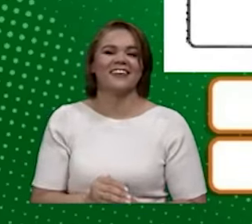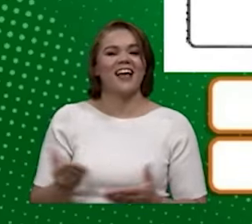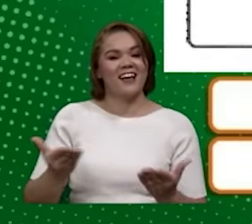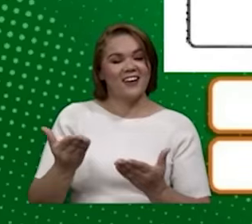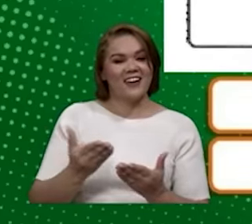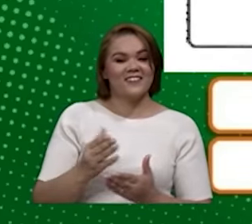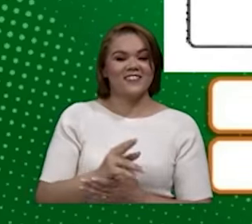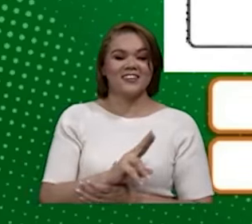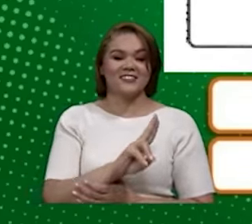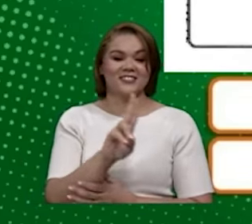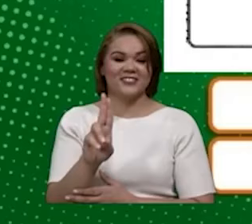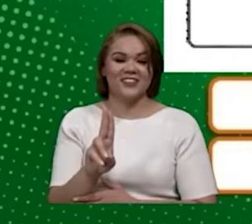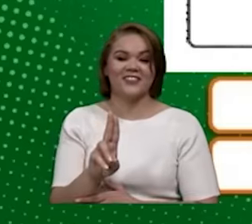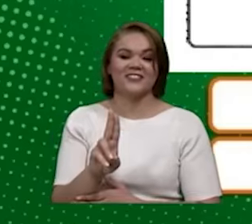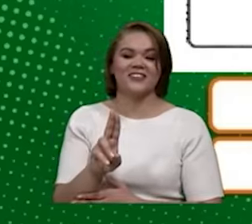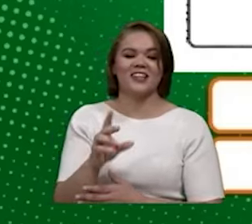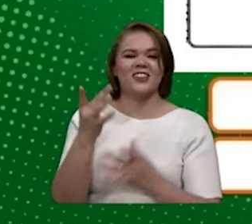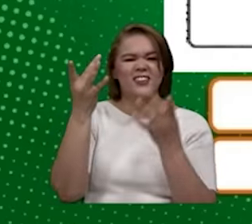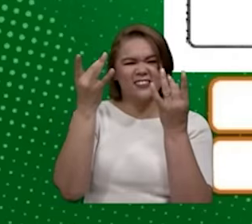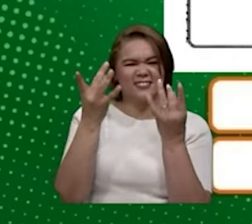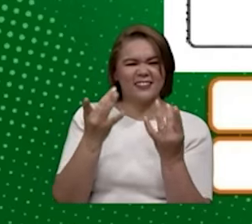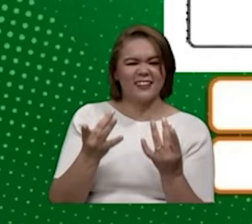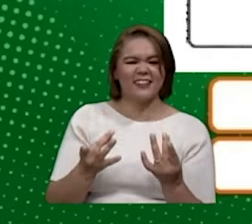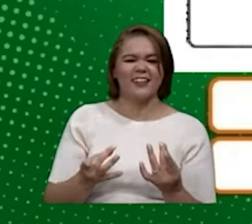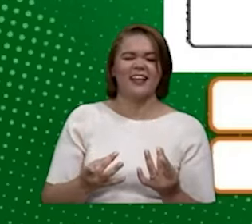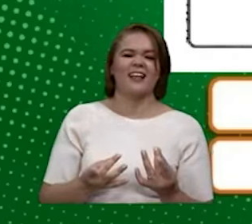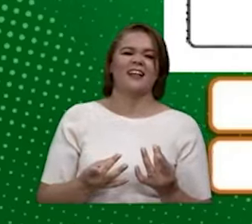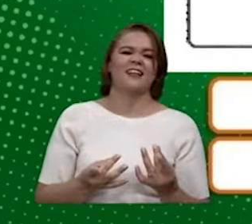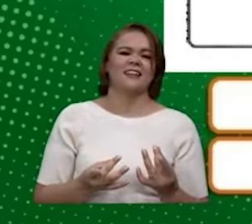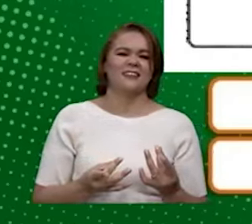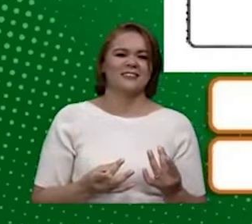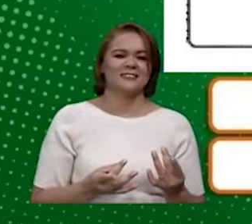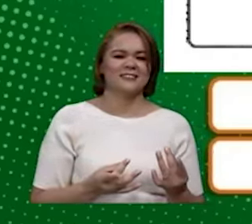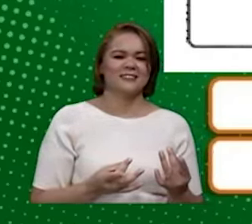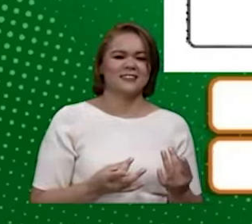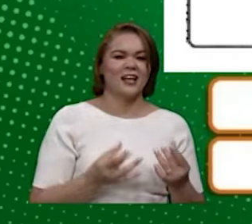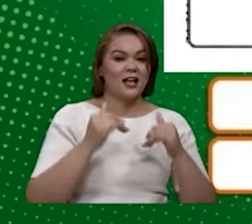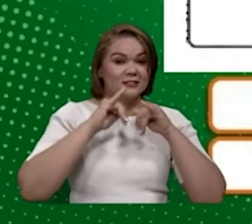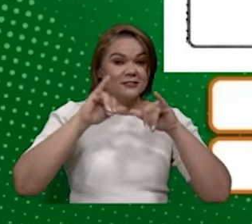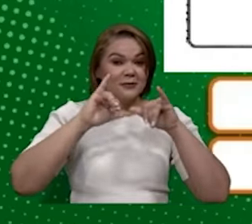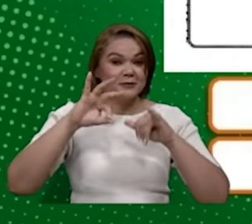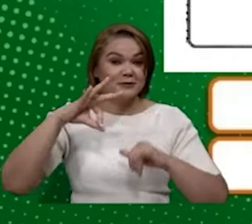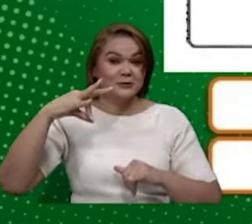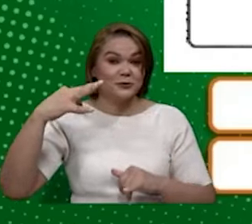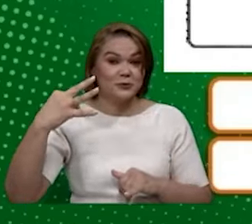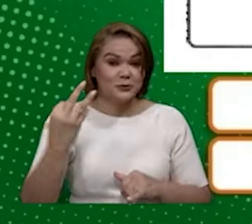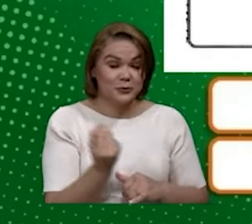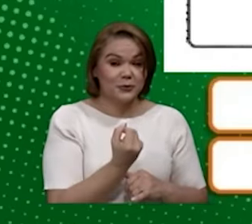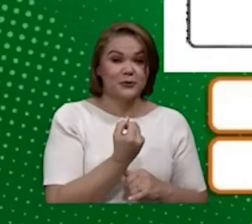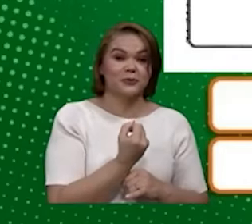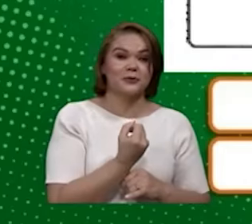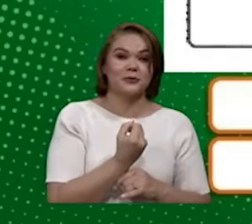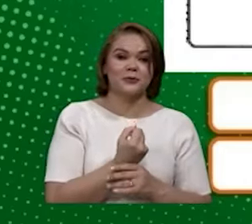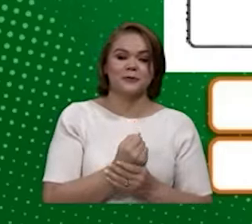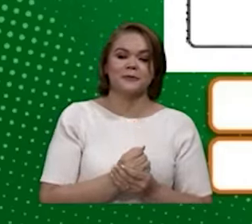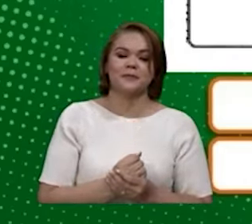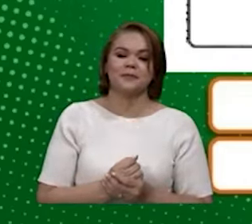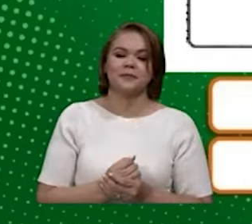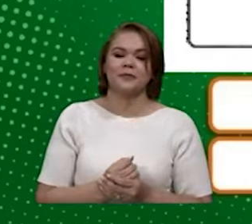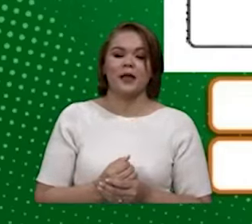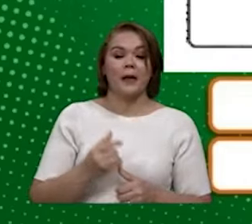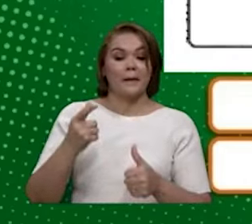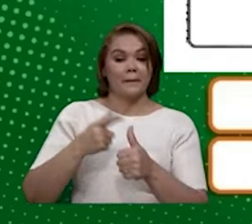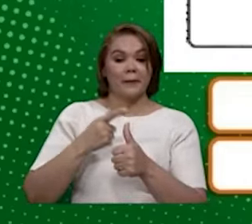mesmo, vou lá anunciar todos os detalhes, todos os... as informações constantes do nosso canhoto do título. O